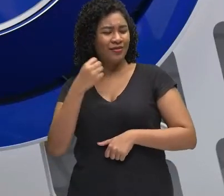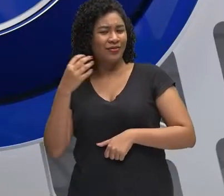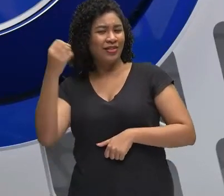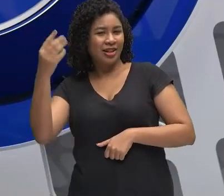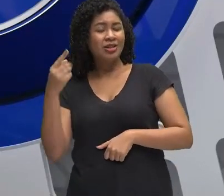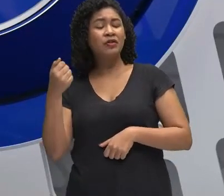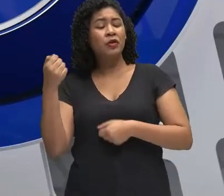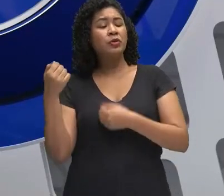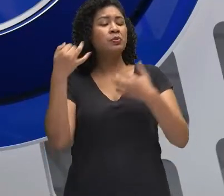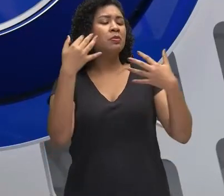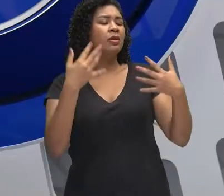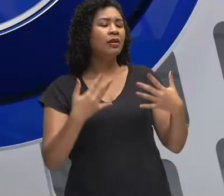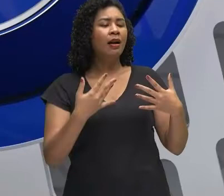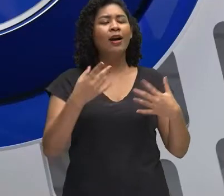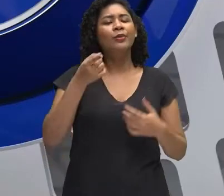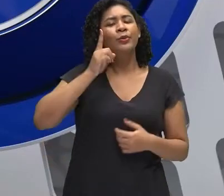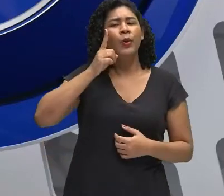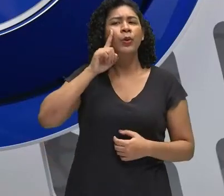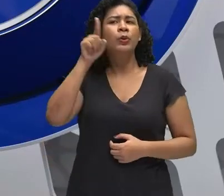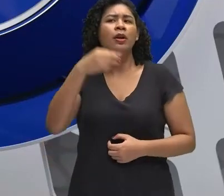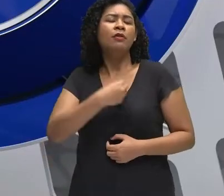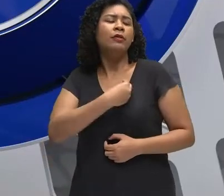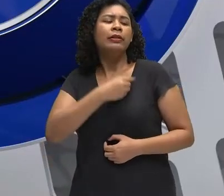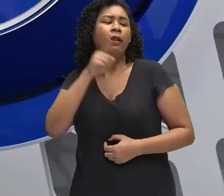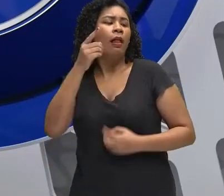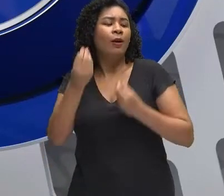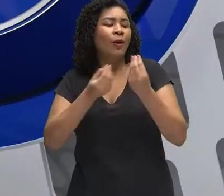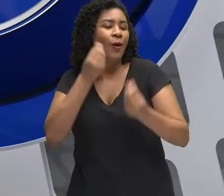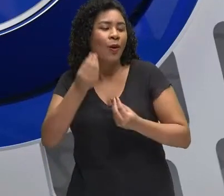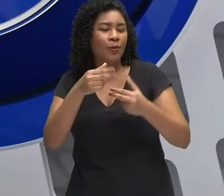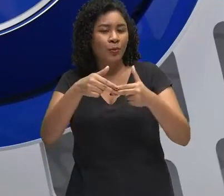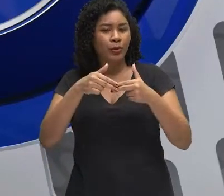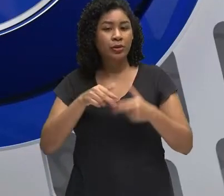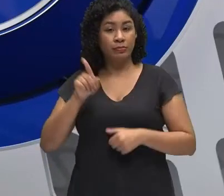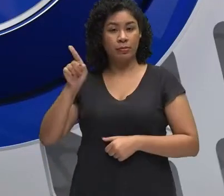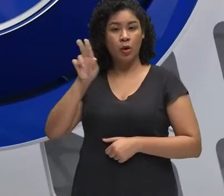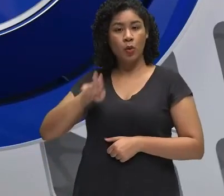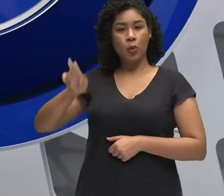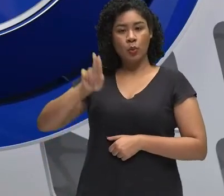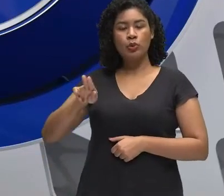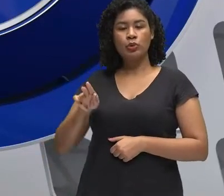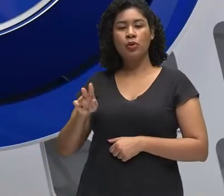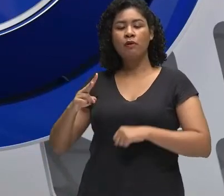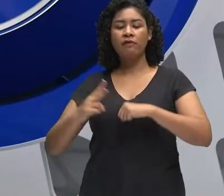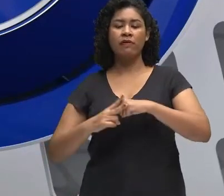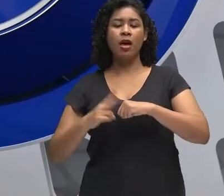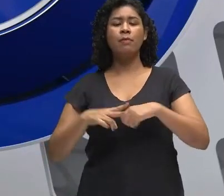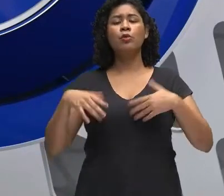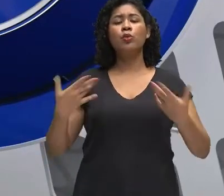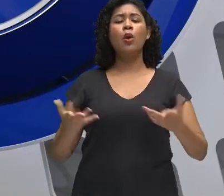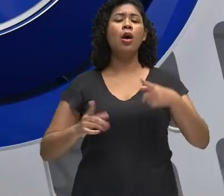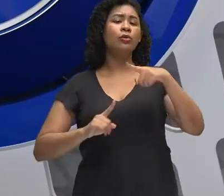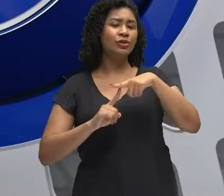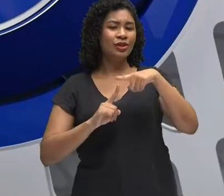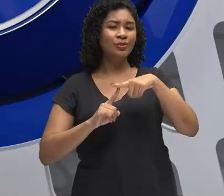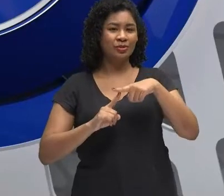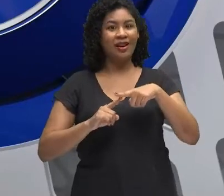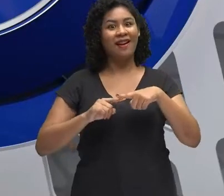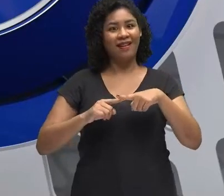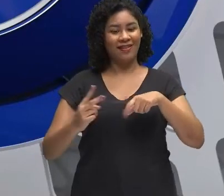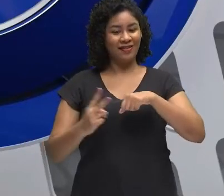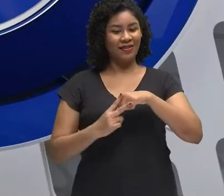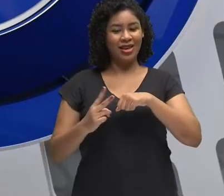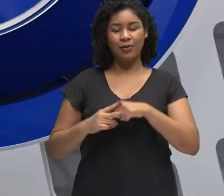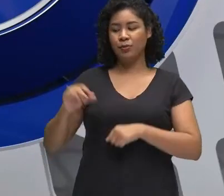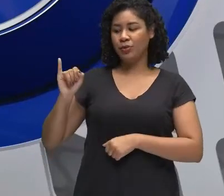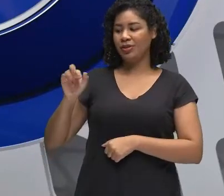delas. Então, que verbos ele utilizou? Ele utilizou irregular verbs para fazer os seus comentários a respeito dessas atividades.